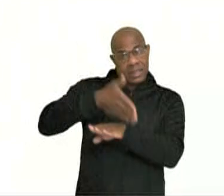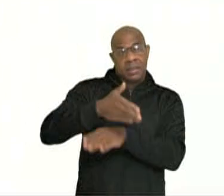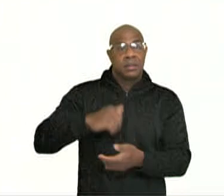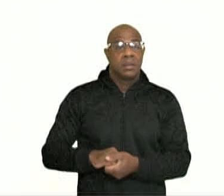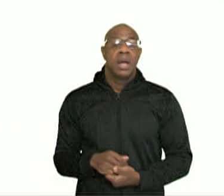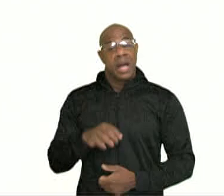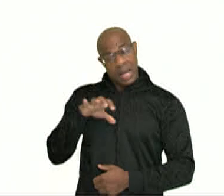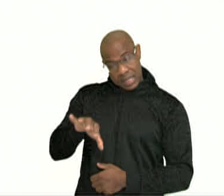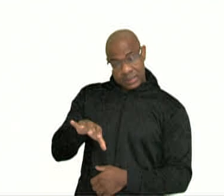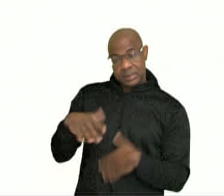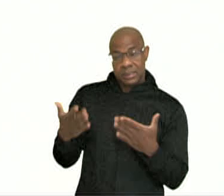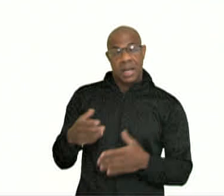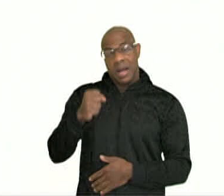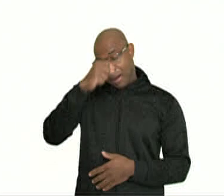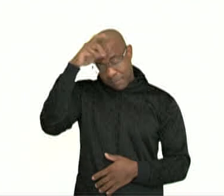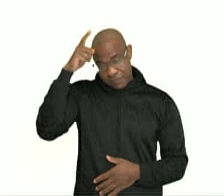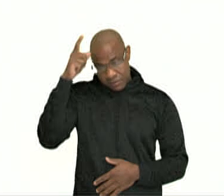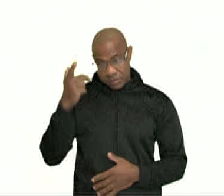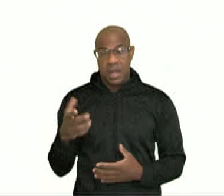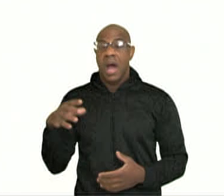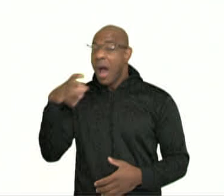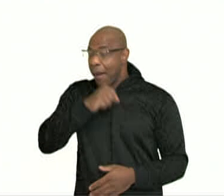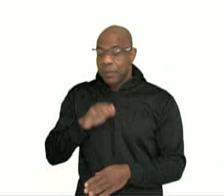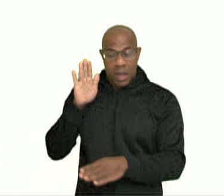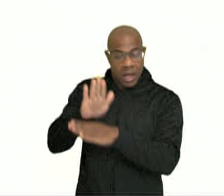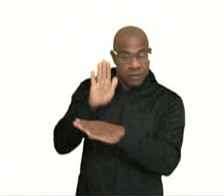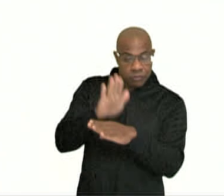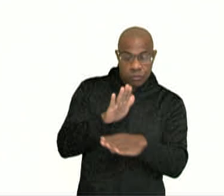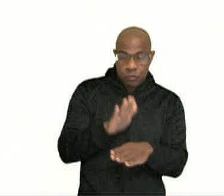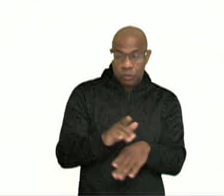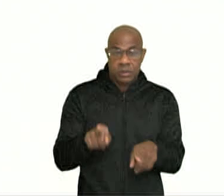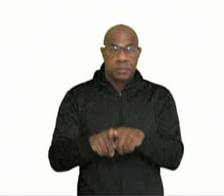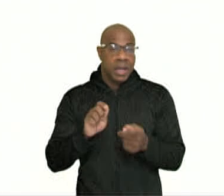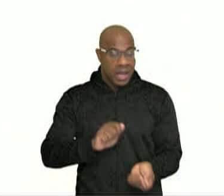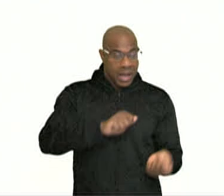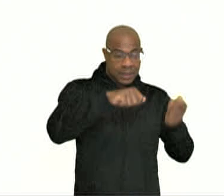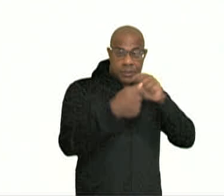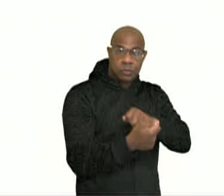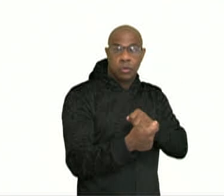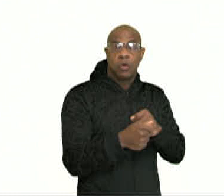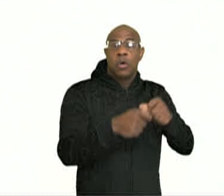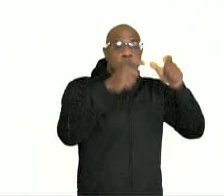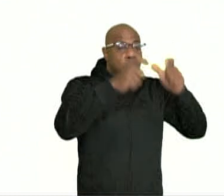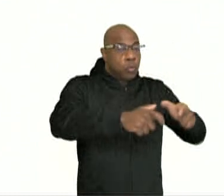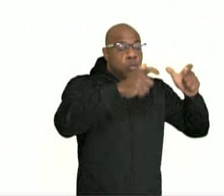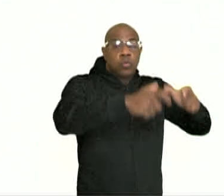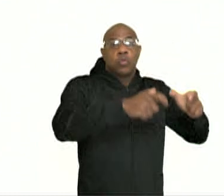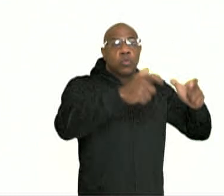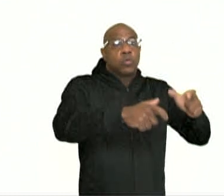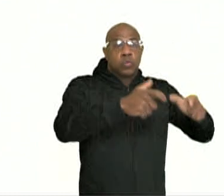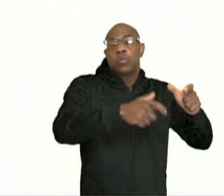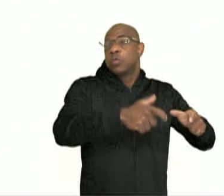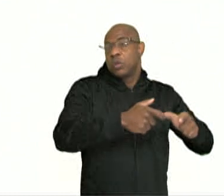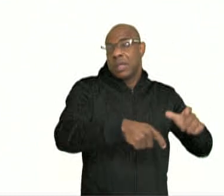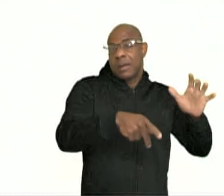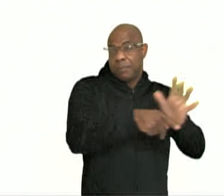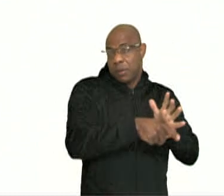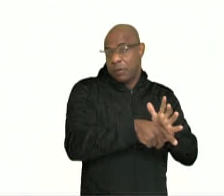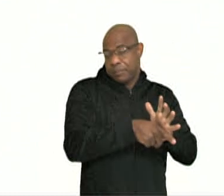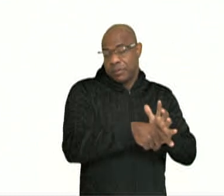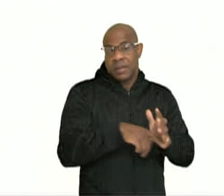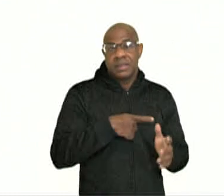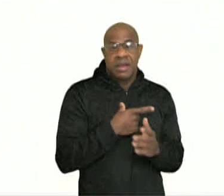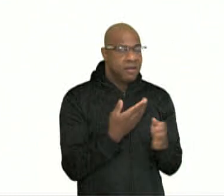a prefeitura viabilizou e adaptou uma antiga olaria no bairro de Sankaya, que